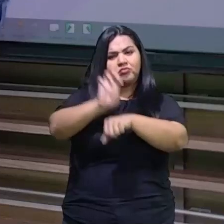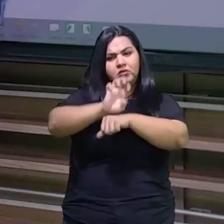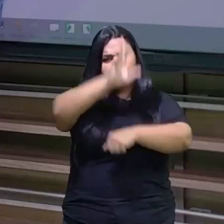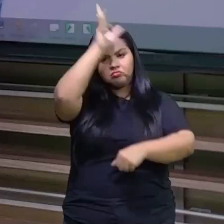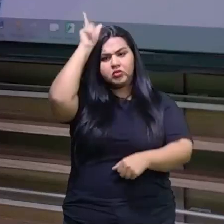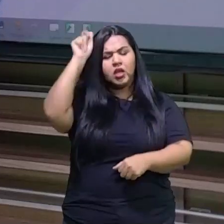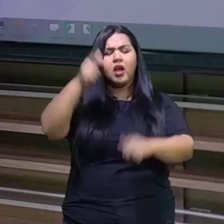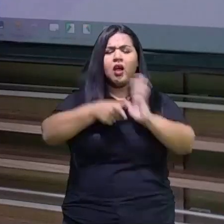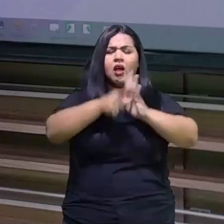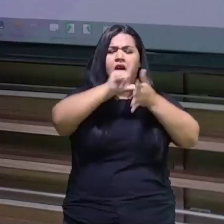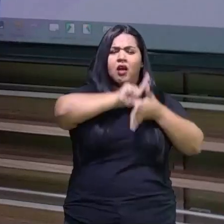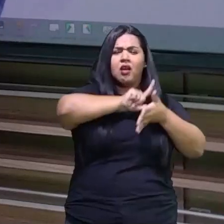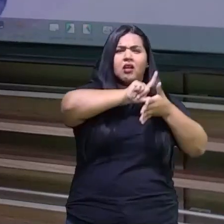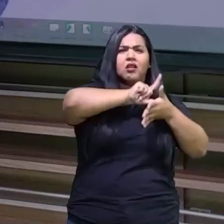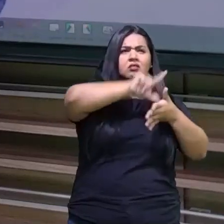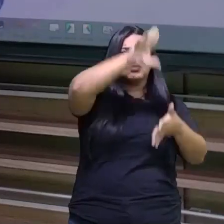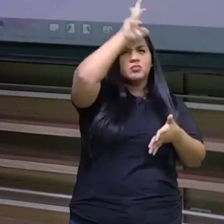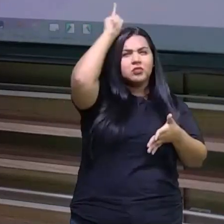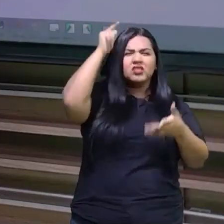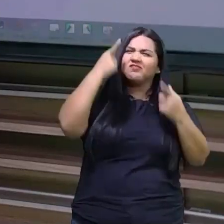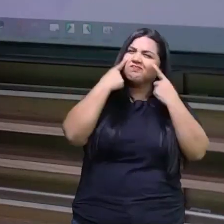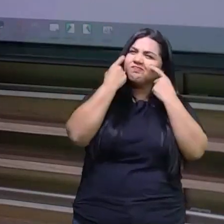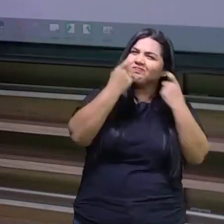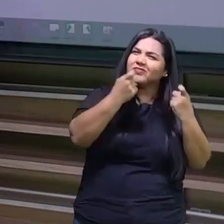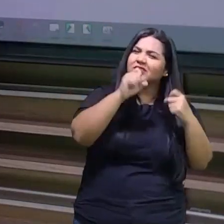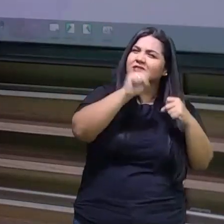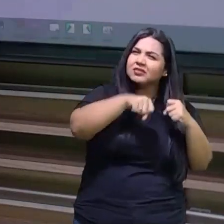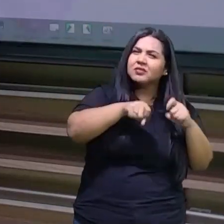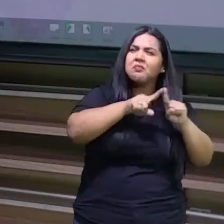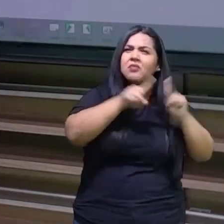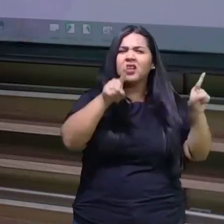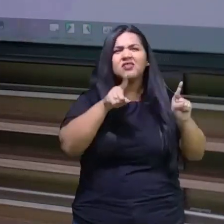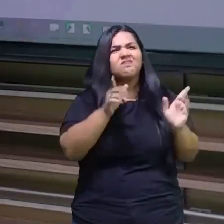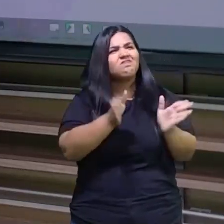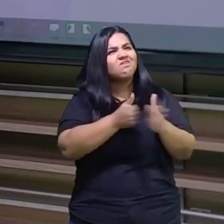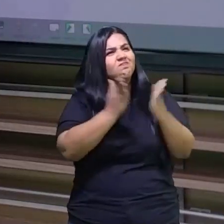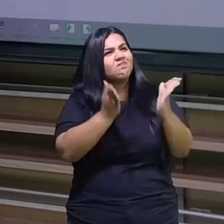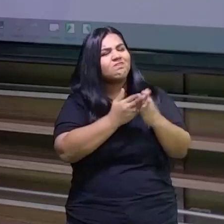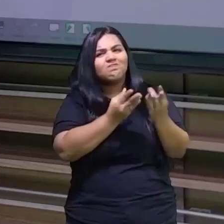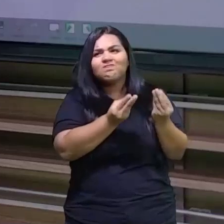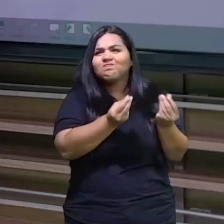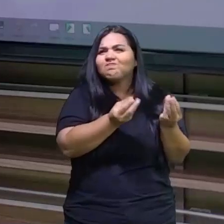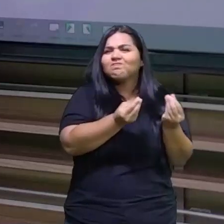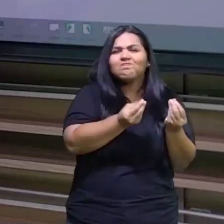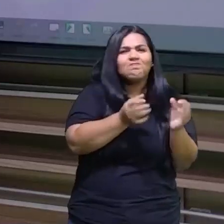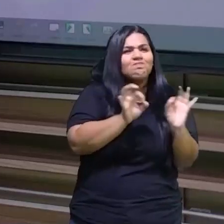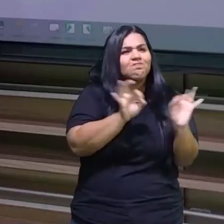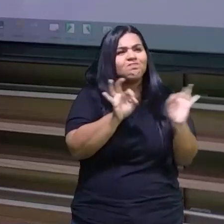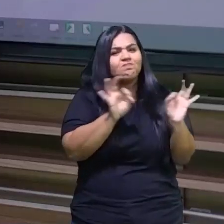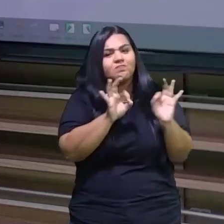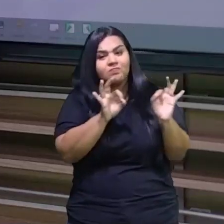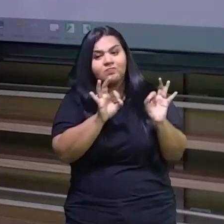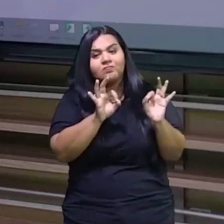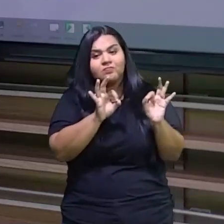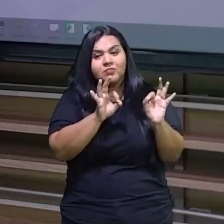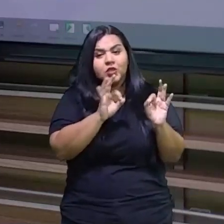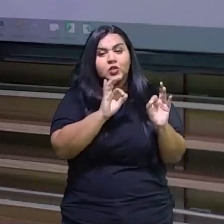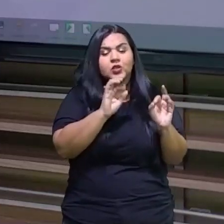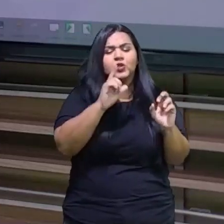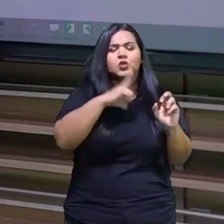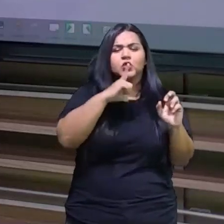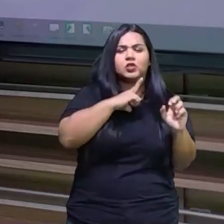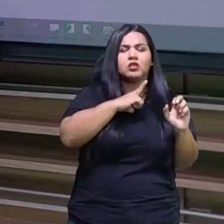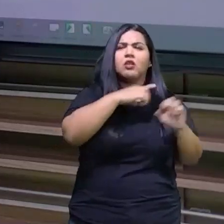Antes o Amazonas era um lugar até interessante, mas era um lugar pobre no sentido de riquezas. Aqui o que nós tínhamos muito